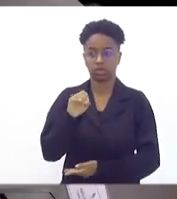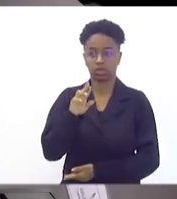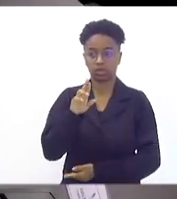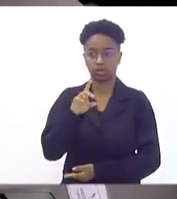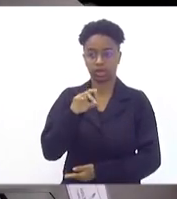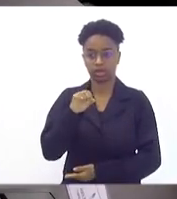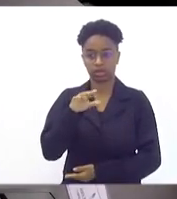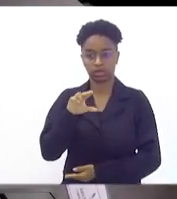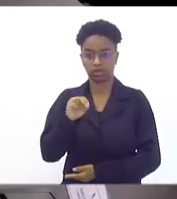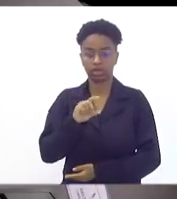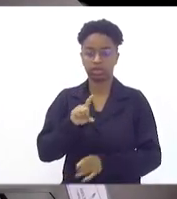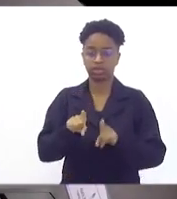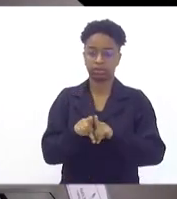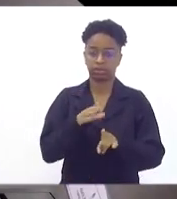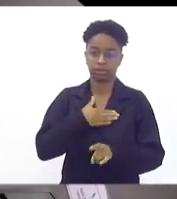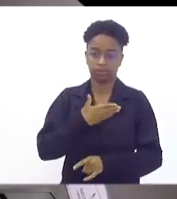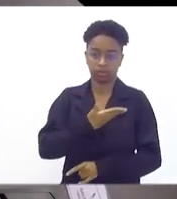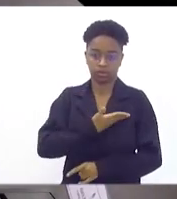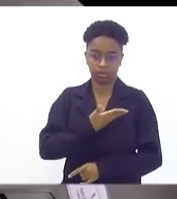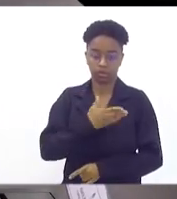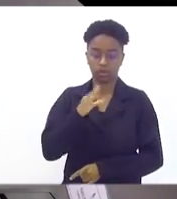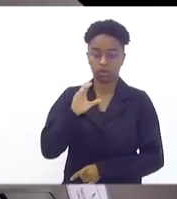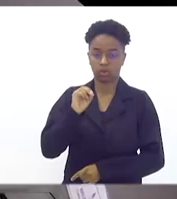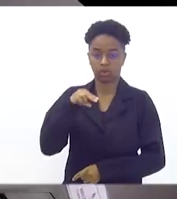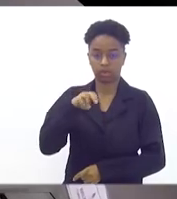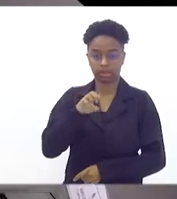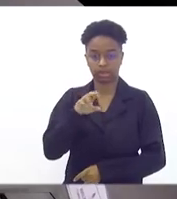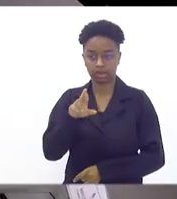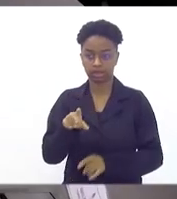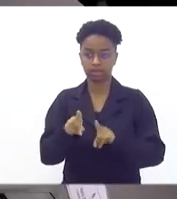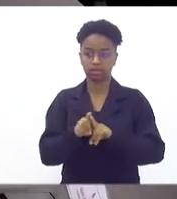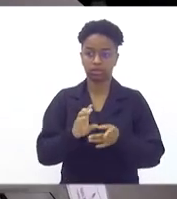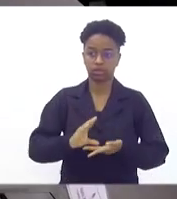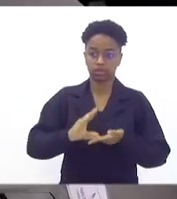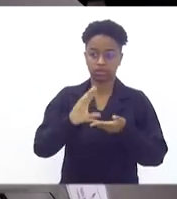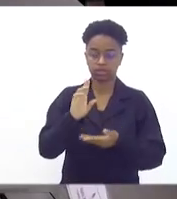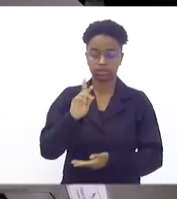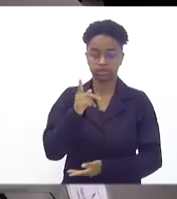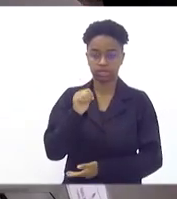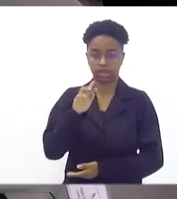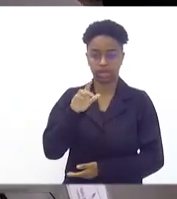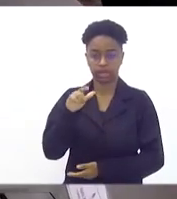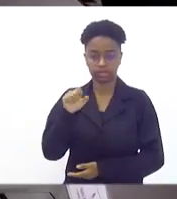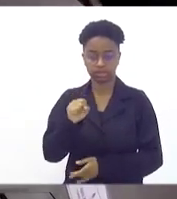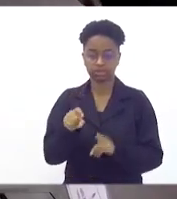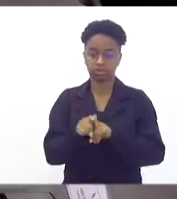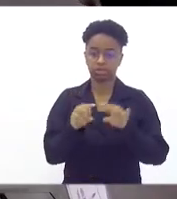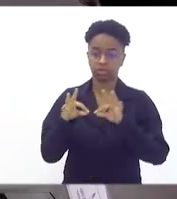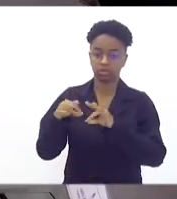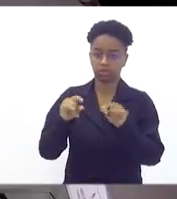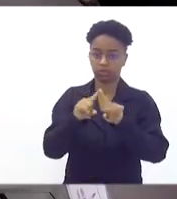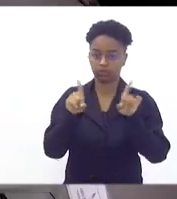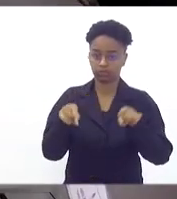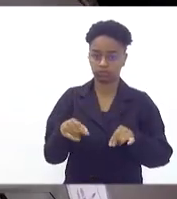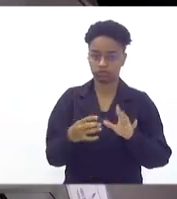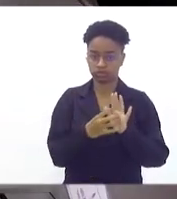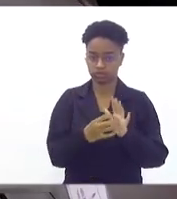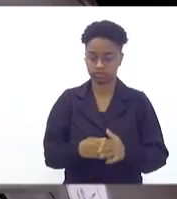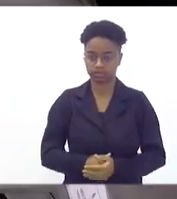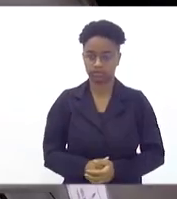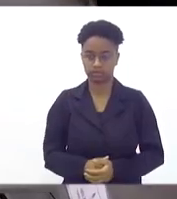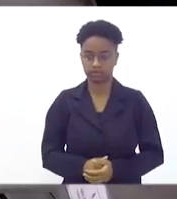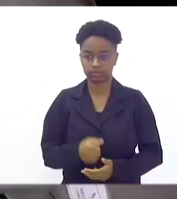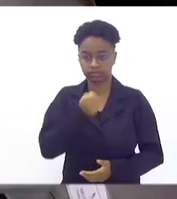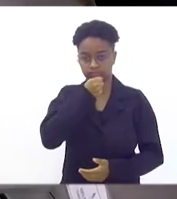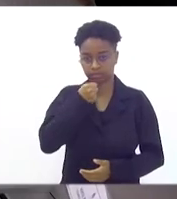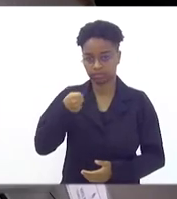meu amigo meu irmão Conselheiro Konder e É o Conselheiro Charles Batista também é todo servidores da agetransp passar